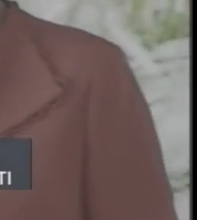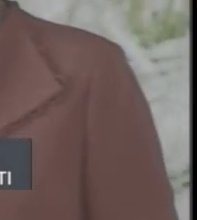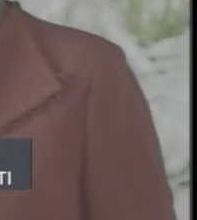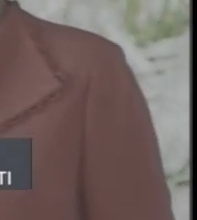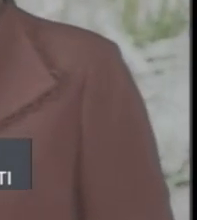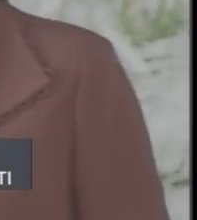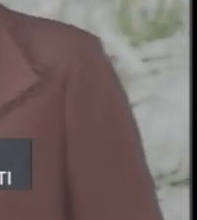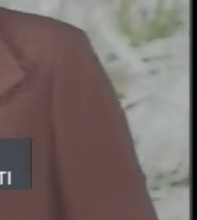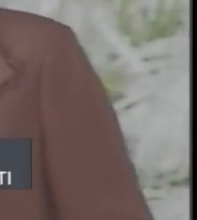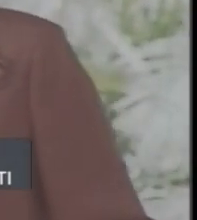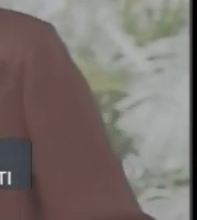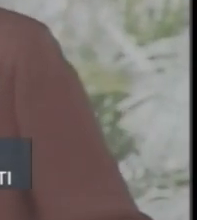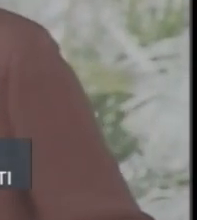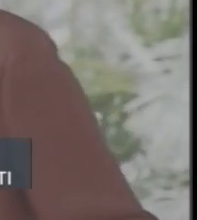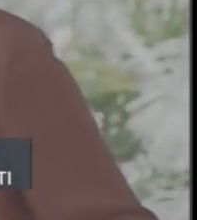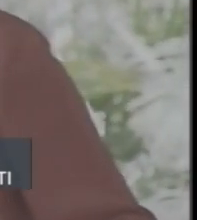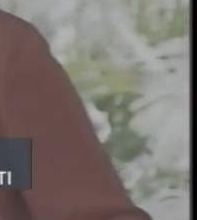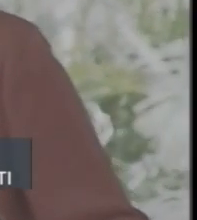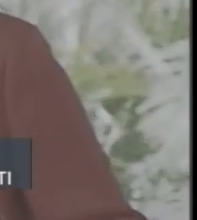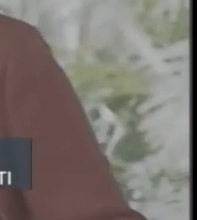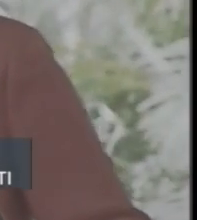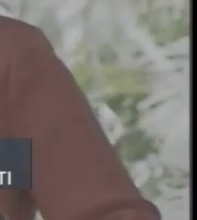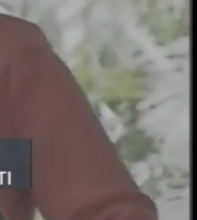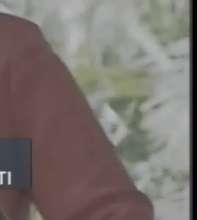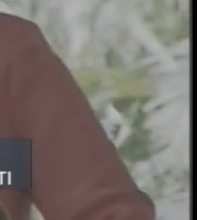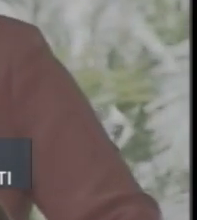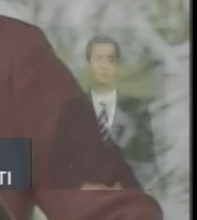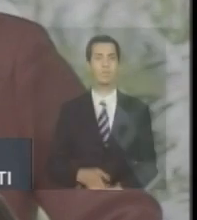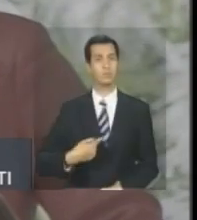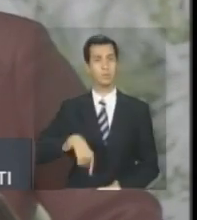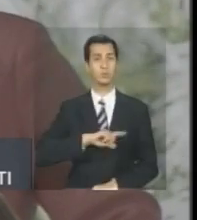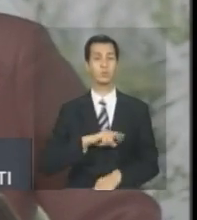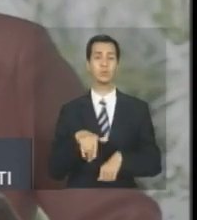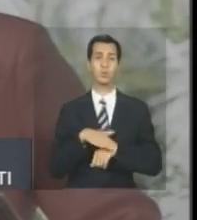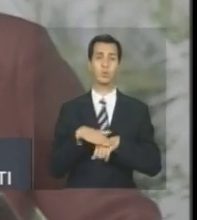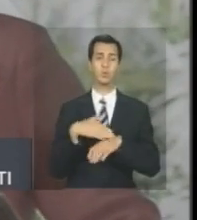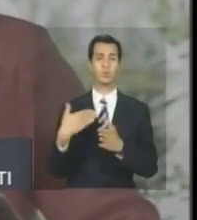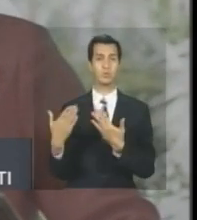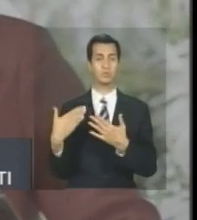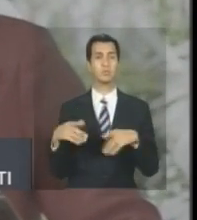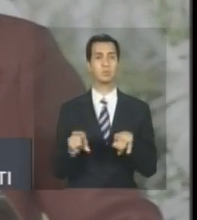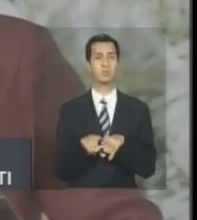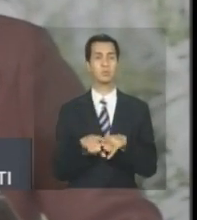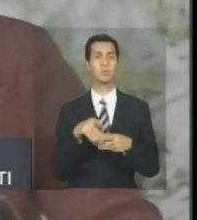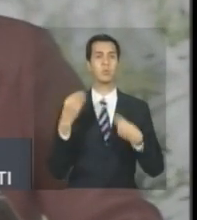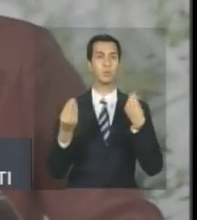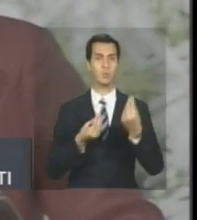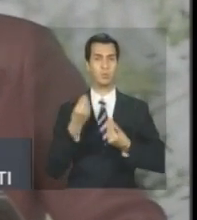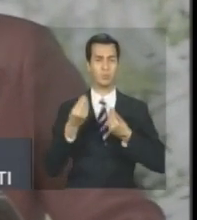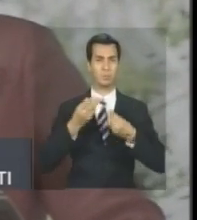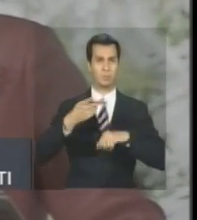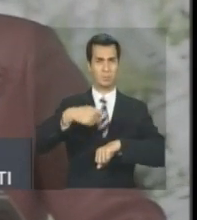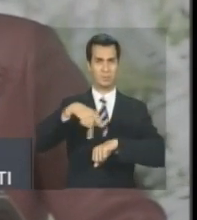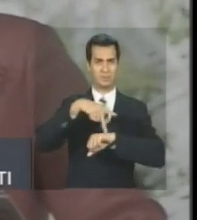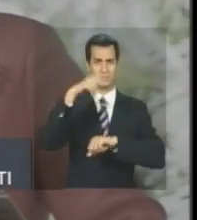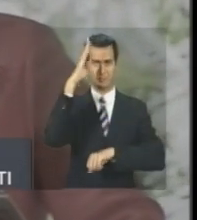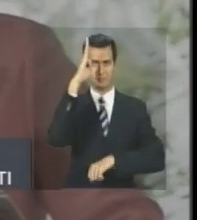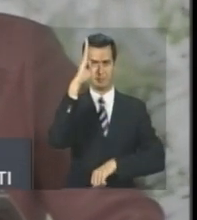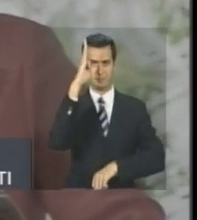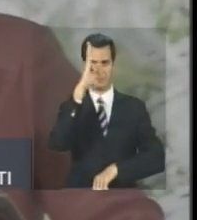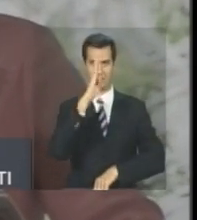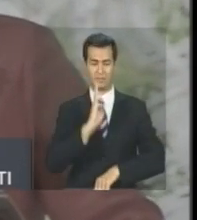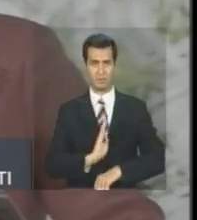d'urgence. Nós conversamos também sobre os haitianos que migram para o Brasil em busca